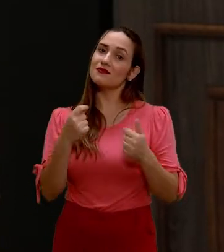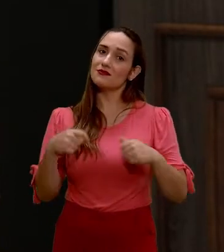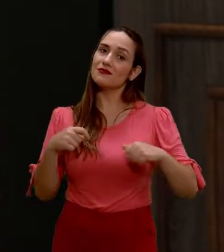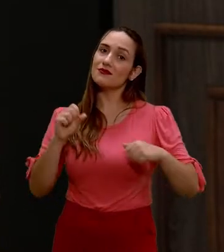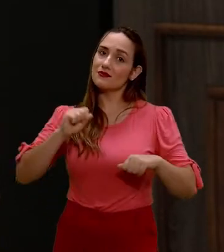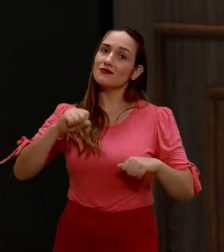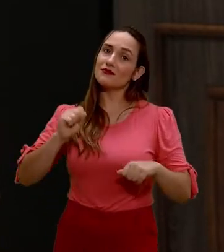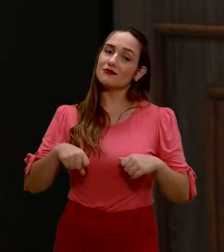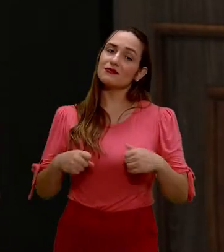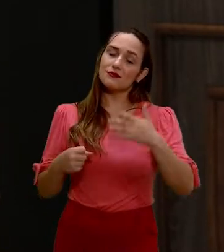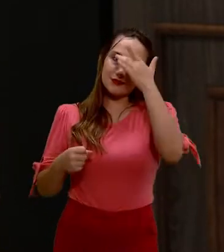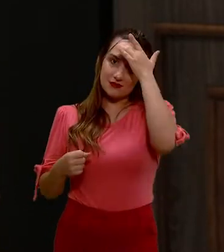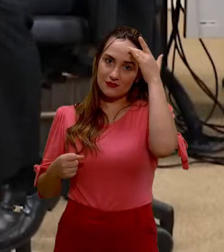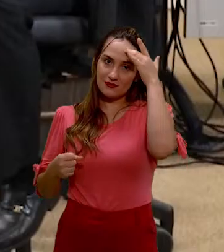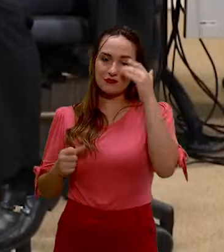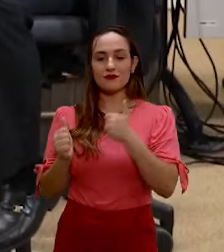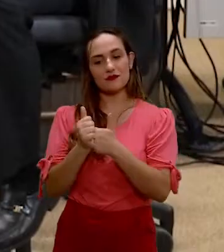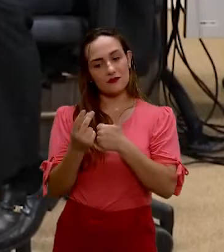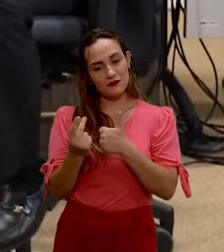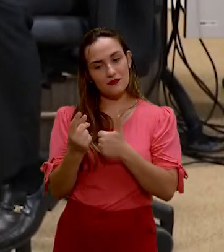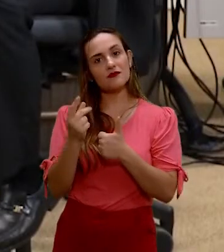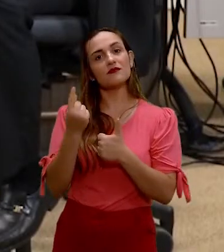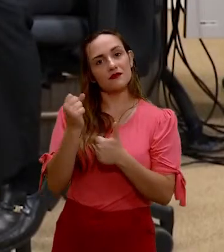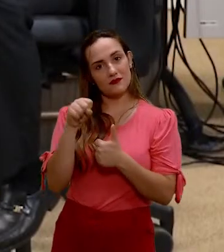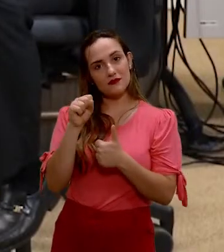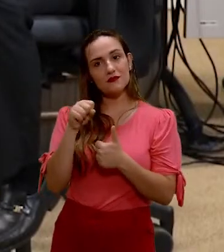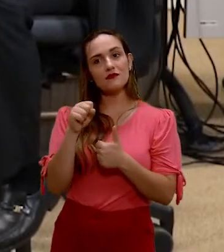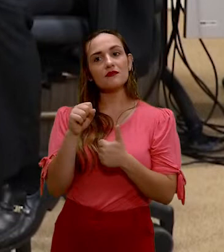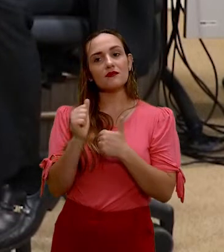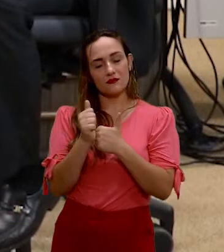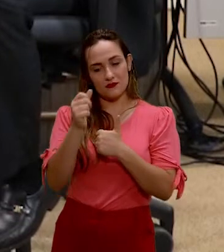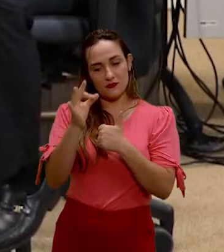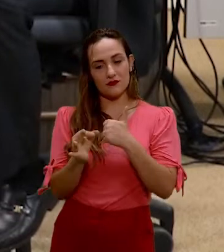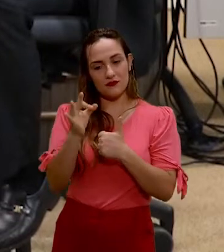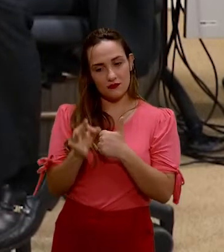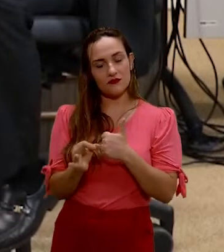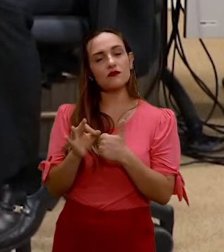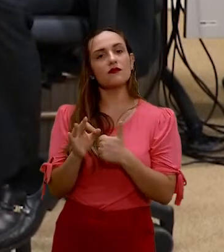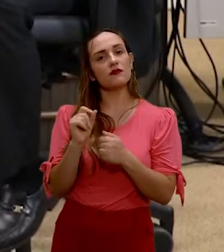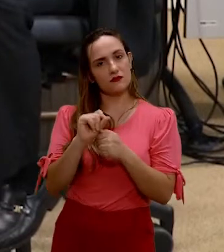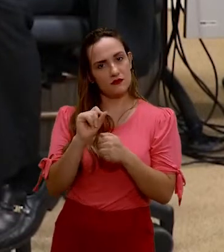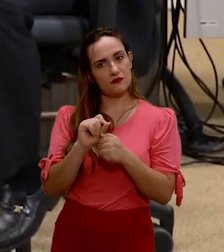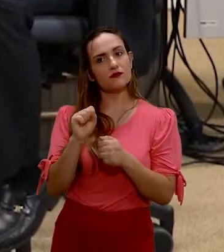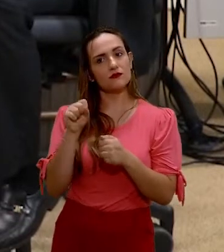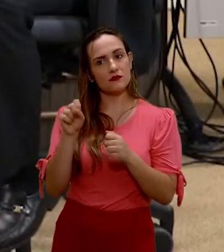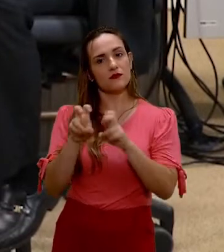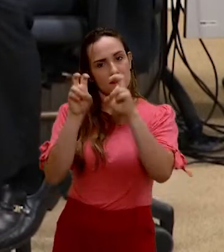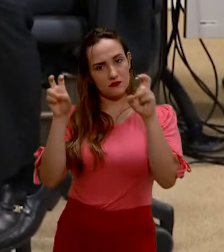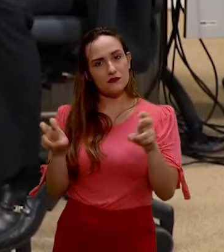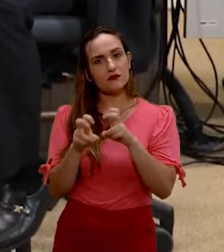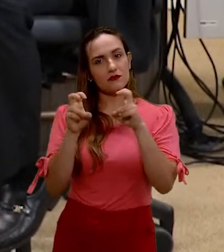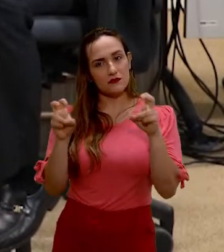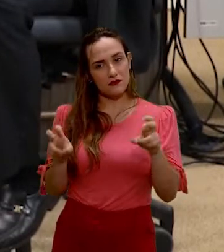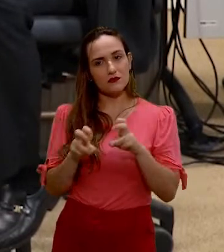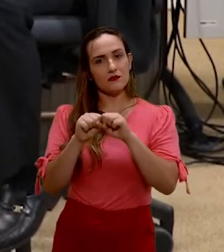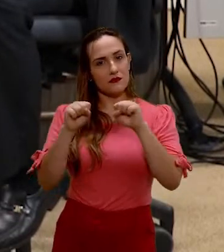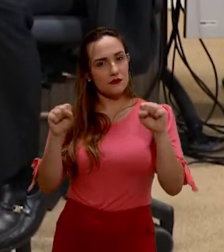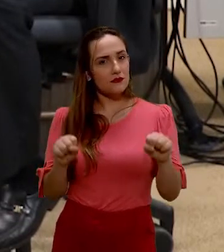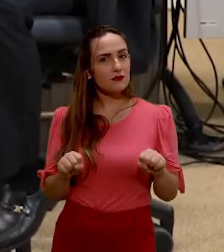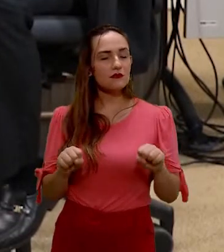no Estado. O tribunal tem investido em inteligência artificial, alta